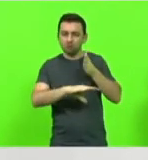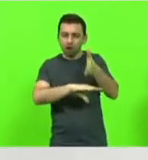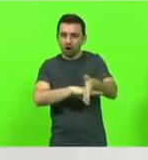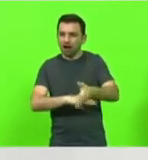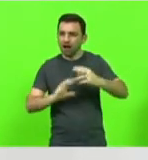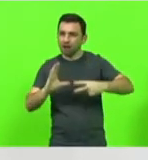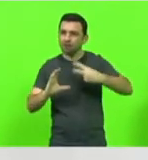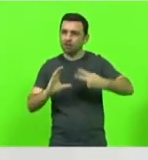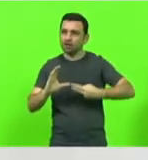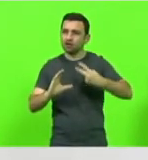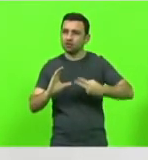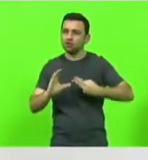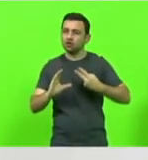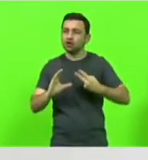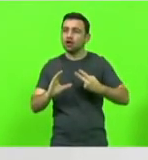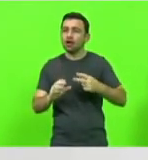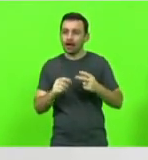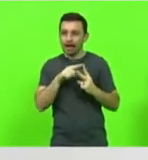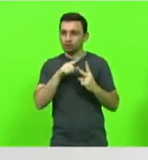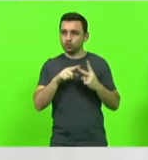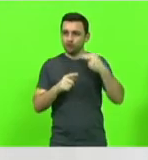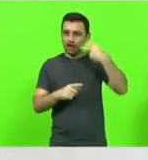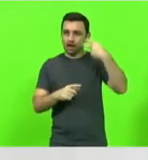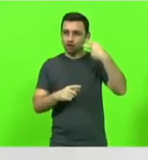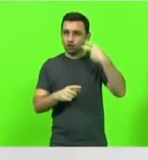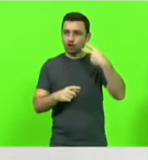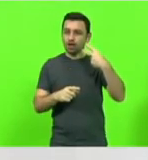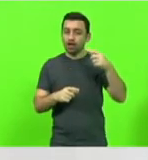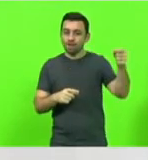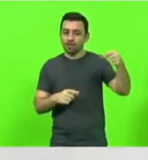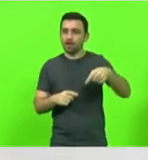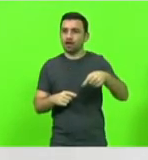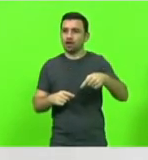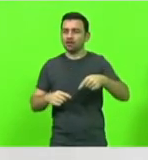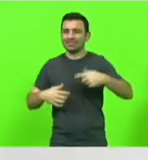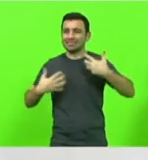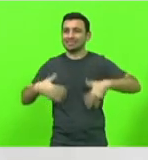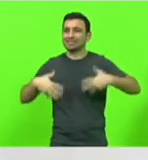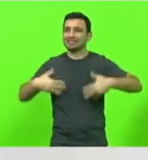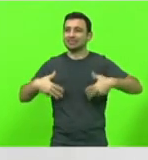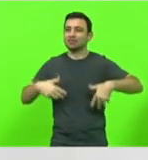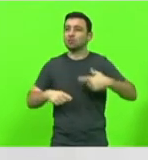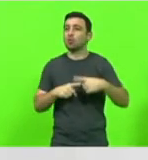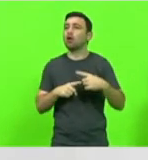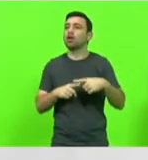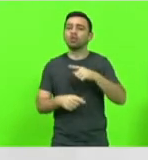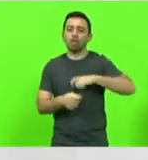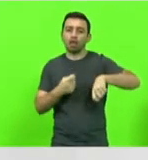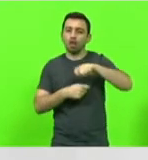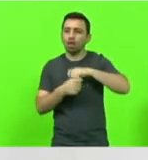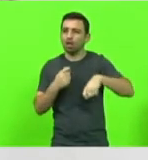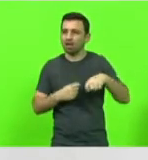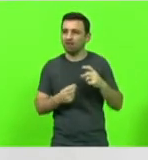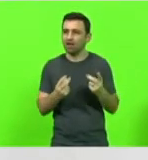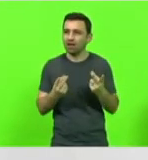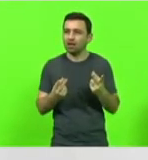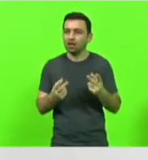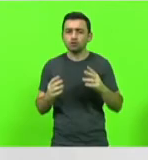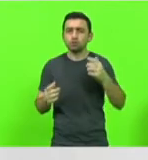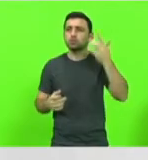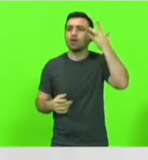vereadora Emma, estão aqui elas, trazendo desespero, porque os comerciantes agora não sabem mais a quem